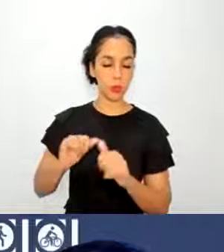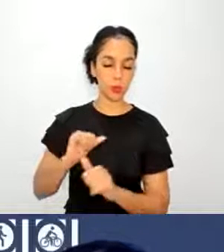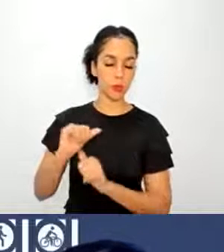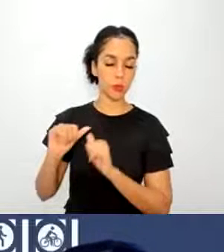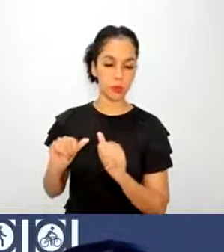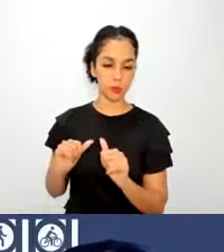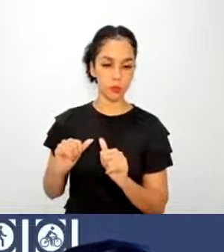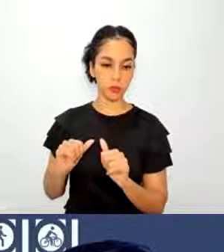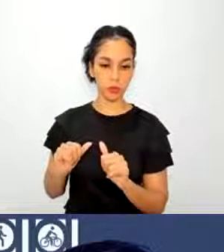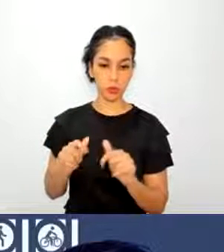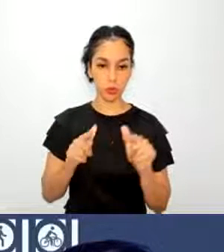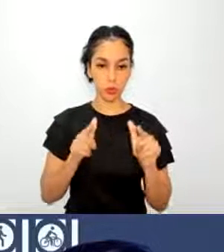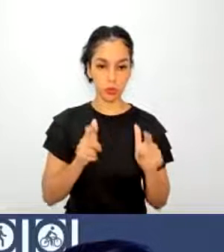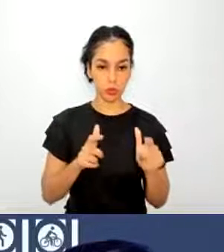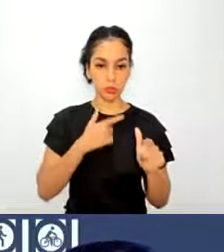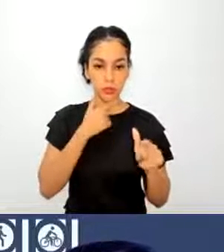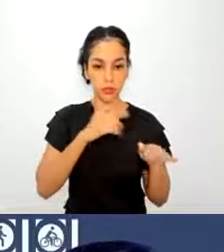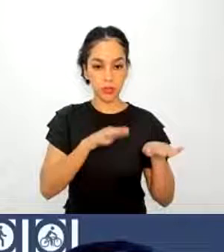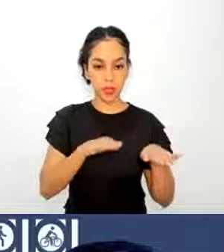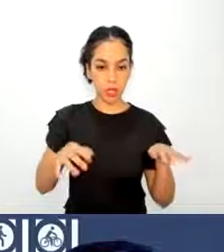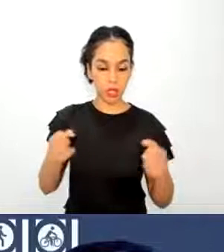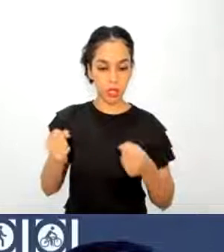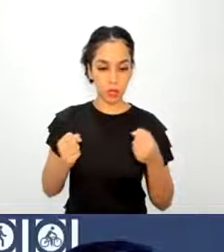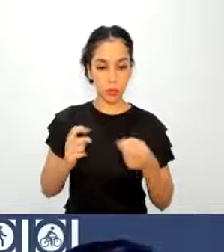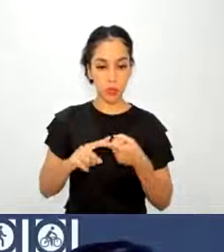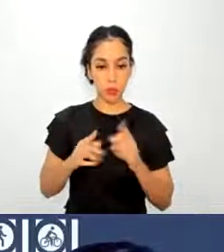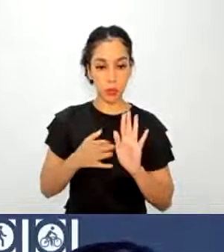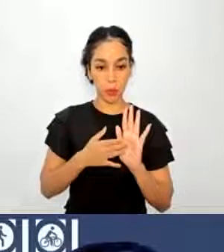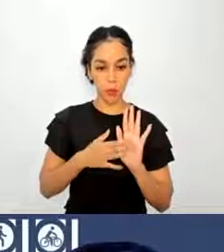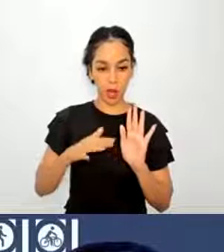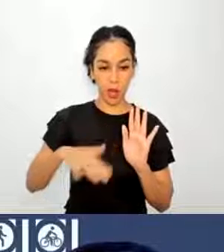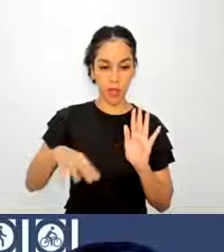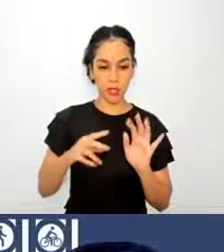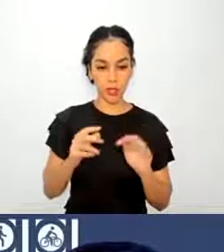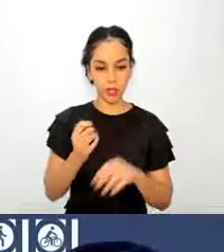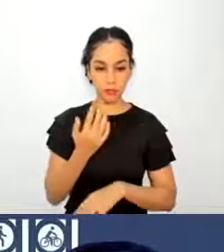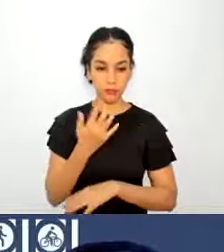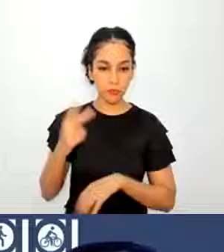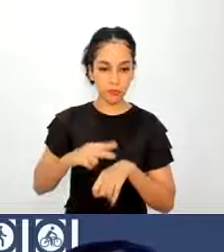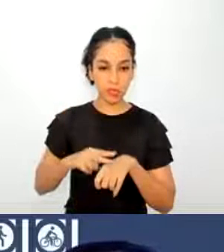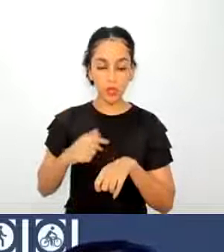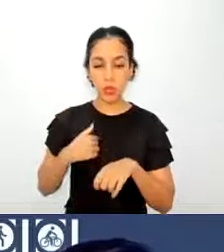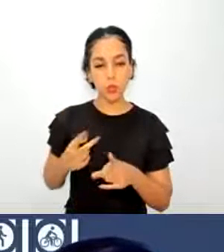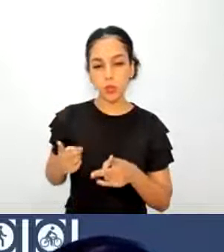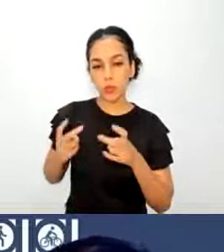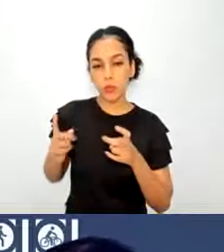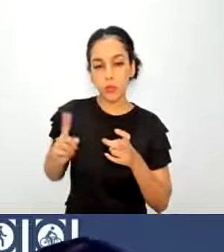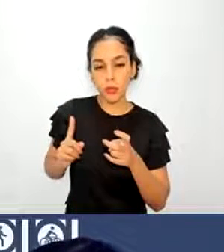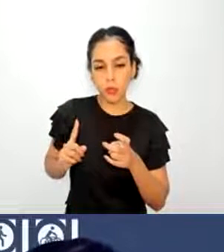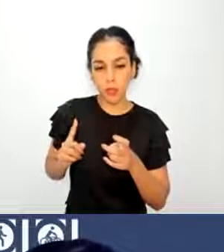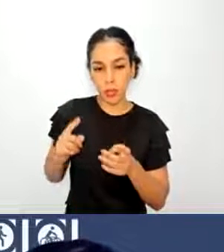em estacionamentos e propor áreas verdes, e eu realmente não identificar essa presença